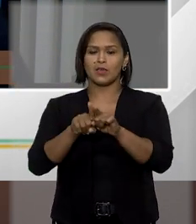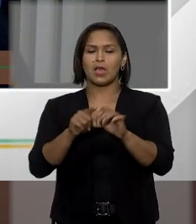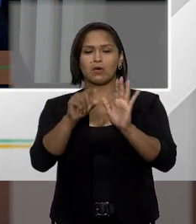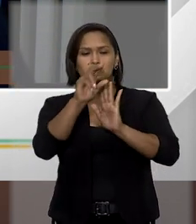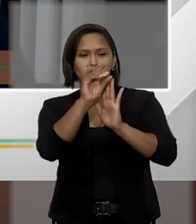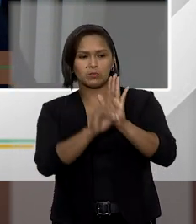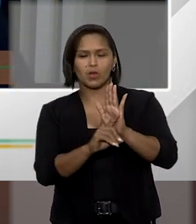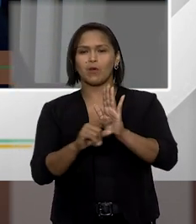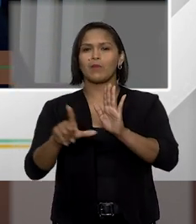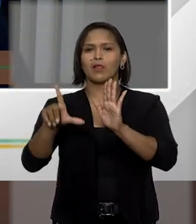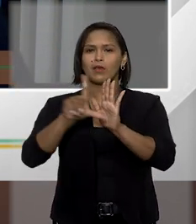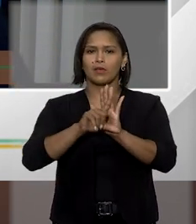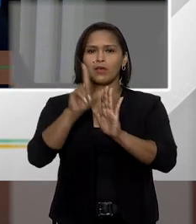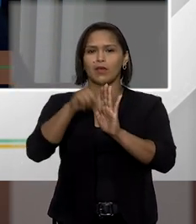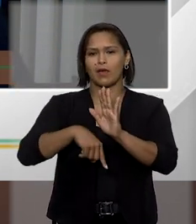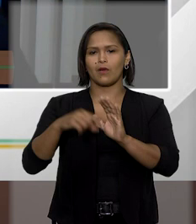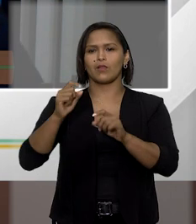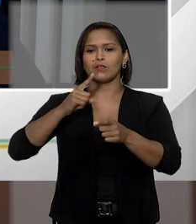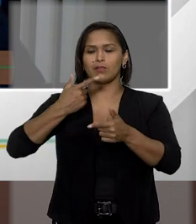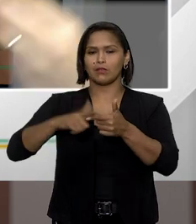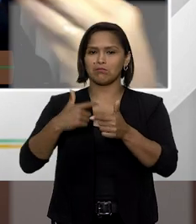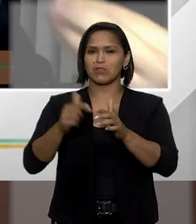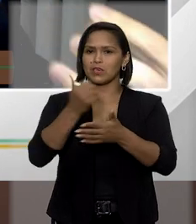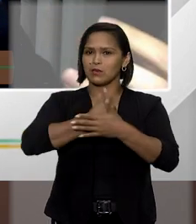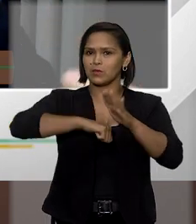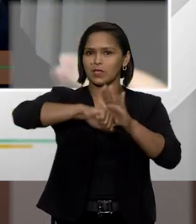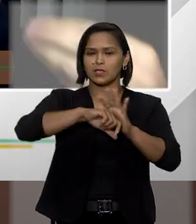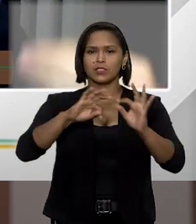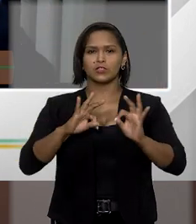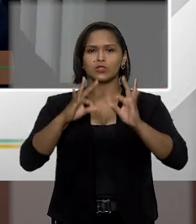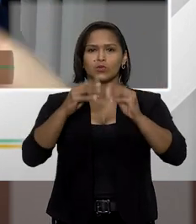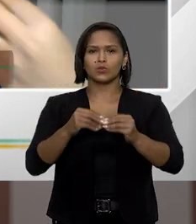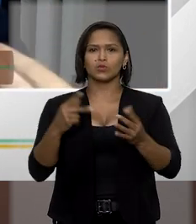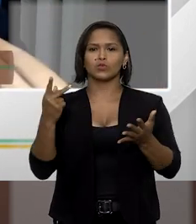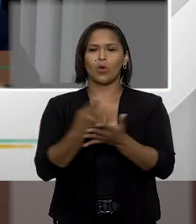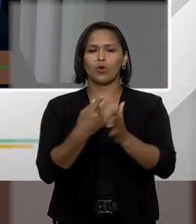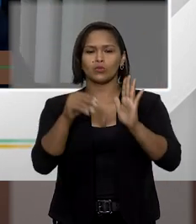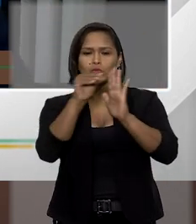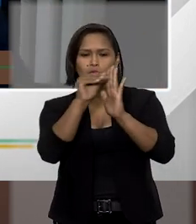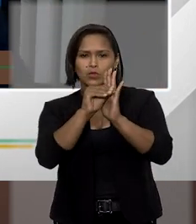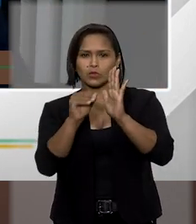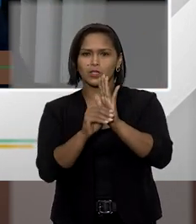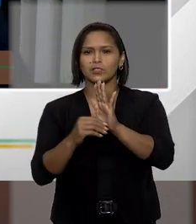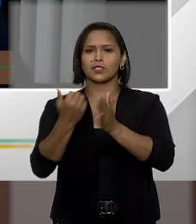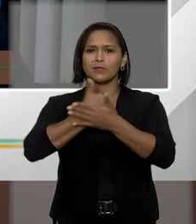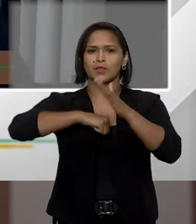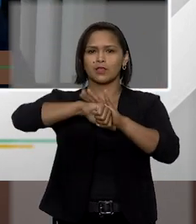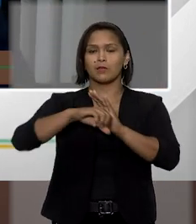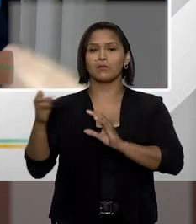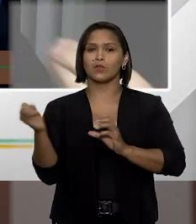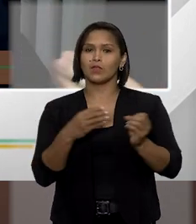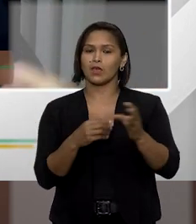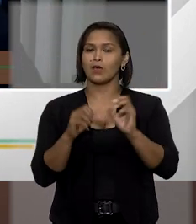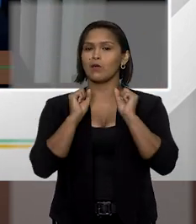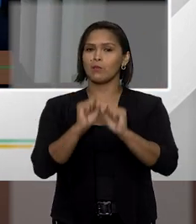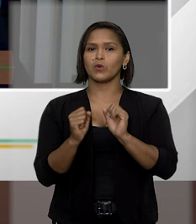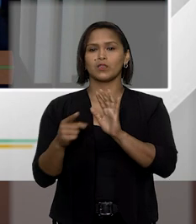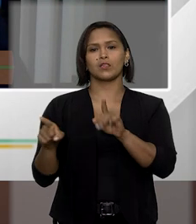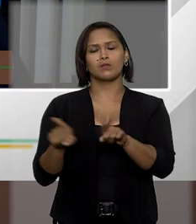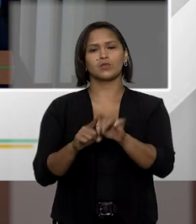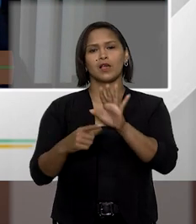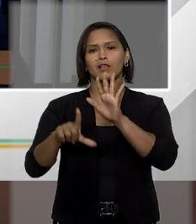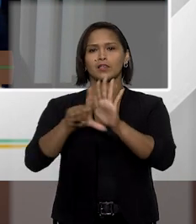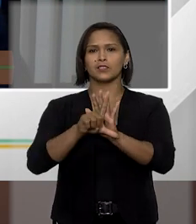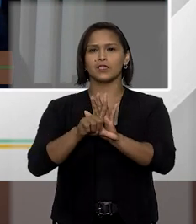diploma legal para o enfrentamento da criminalidade, inclusive com todos esses cotejos da criminalidade moderna. Nós poderíamos trazer aqui